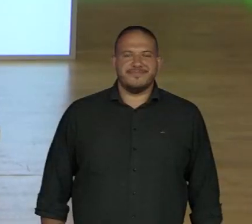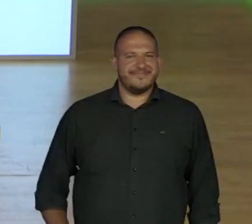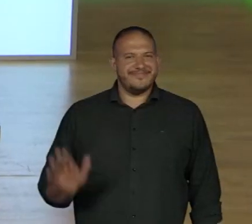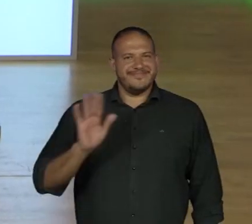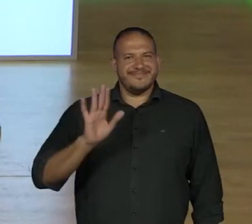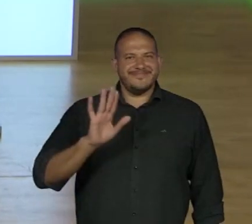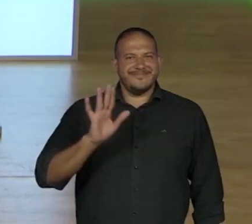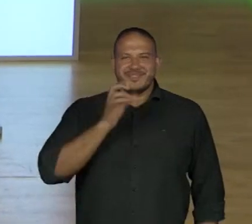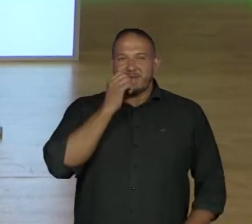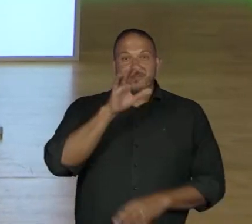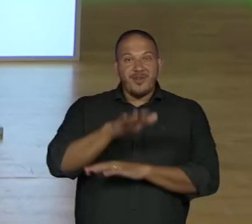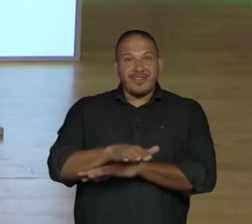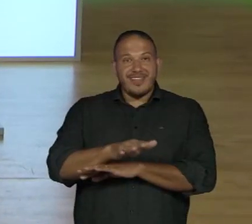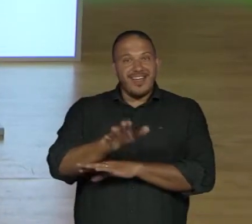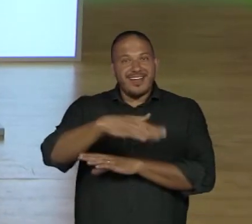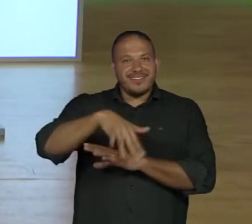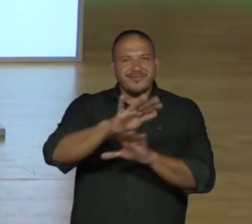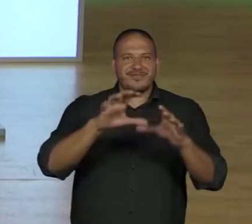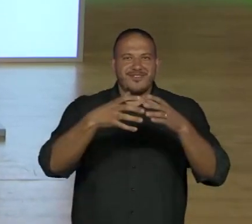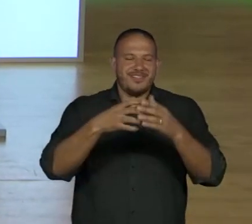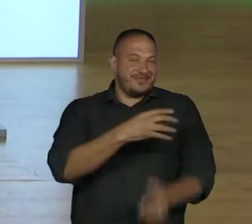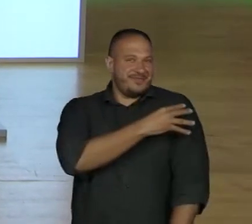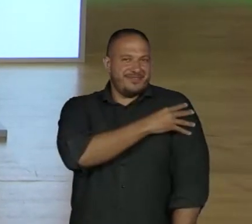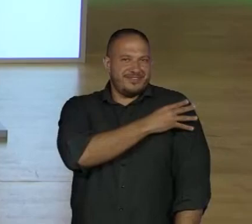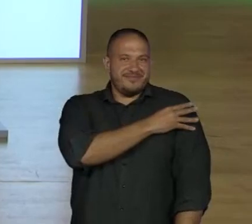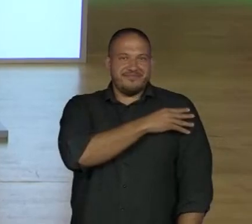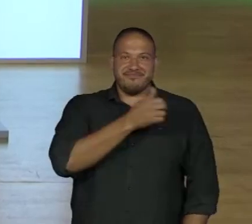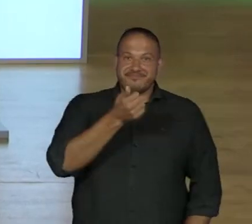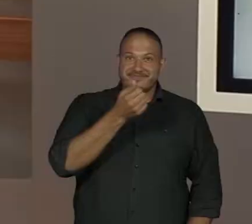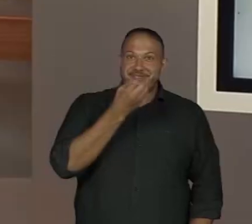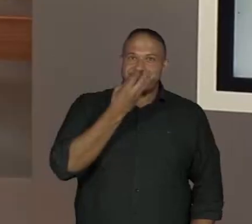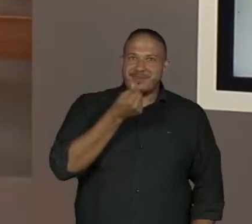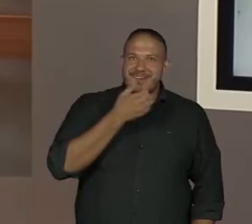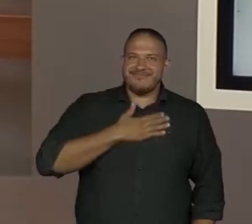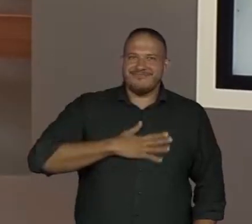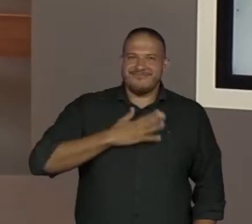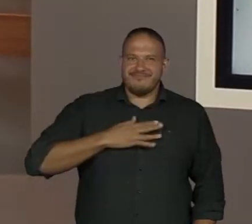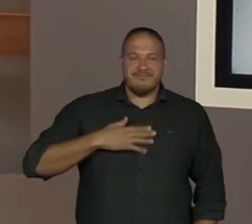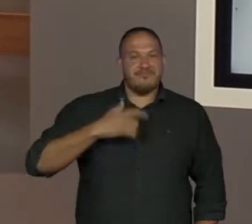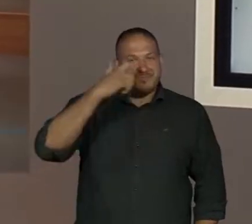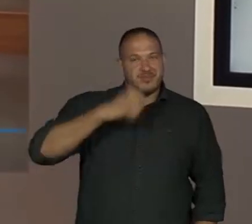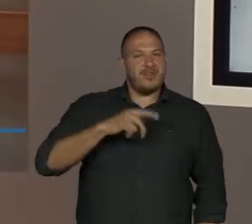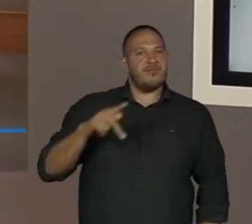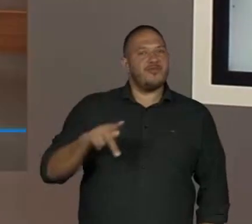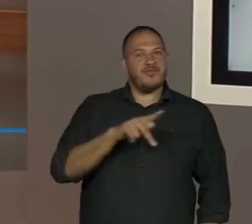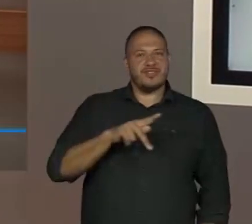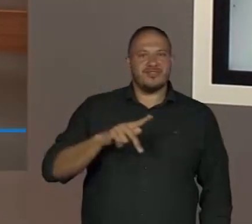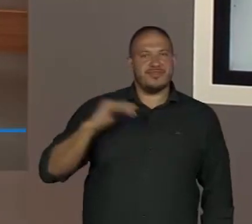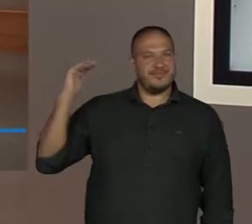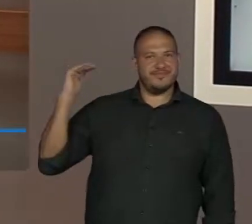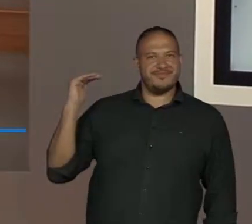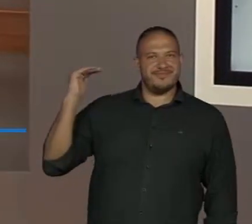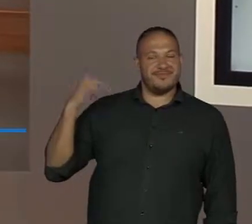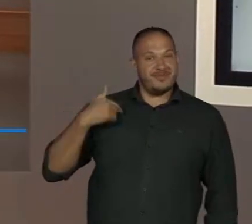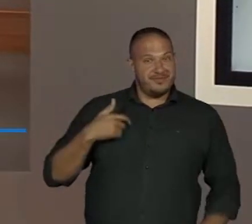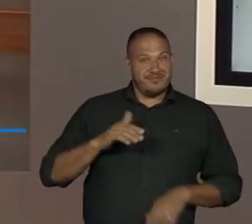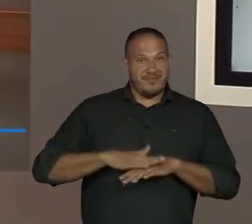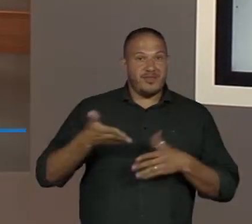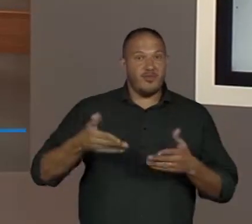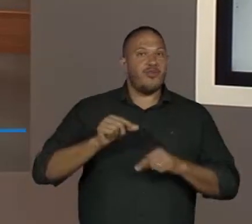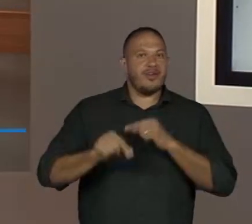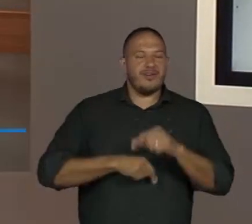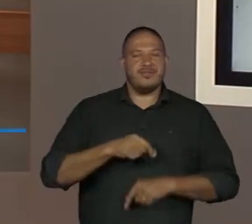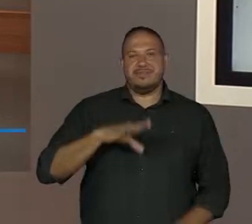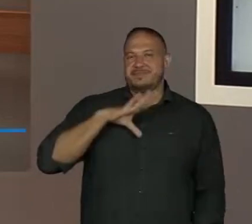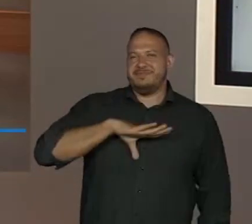Boa tarde, galerinha do quarto ano, tudo bom com vocês? Eu sou a professora Joyce, essa é mais uma aula de língua